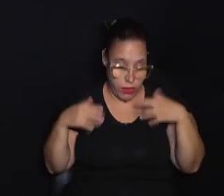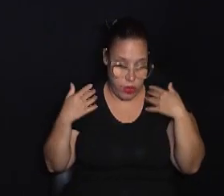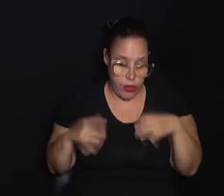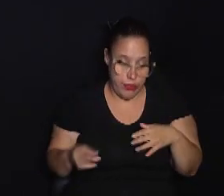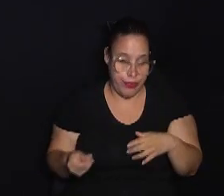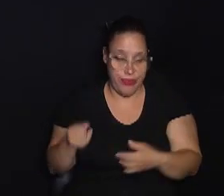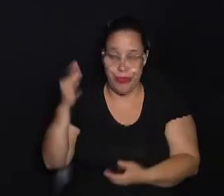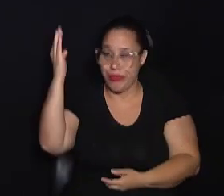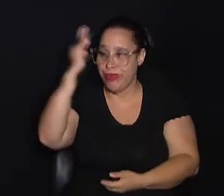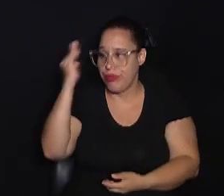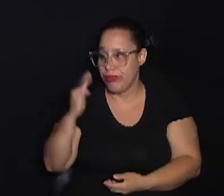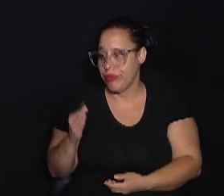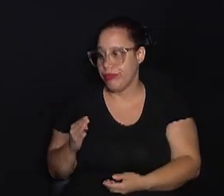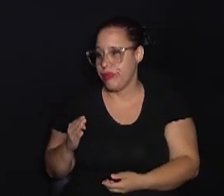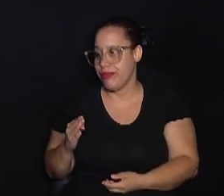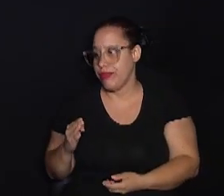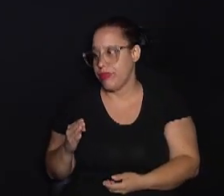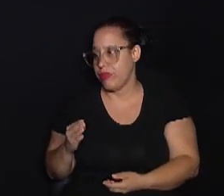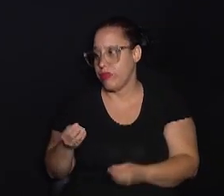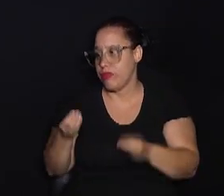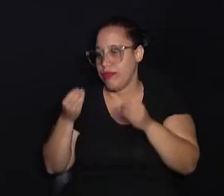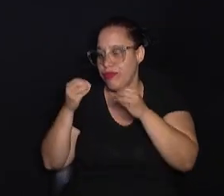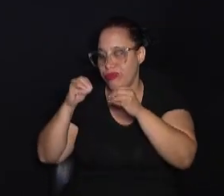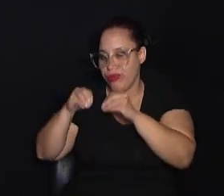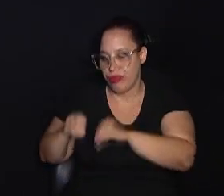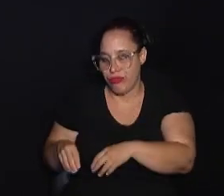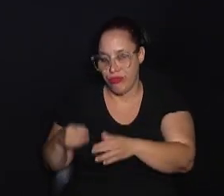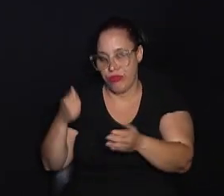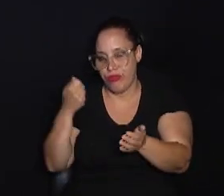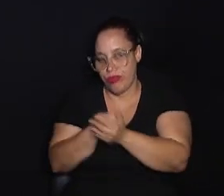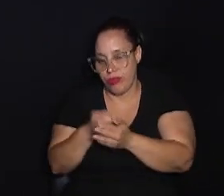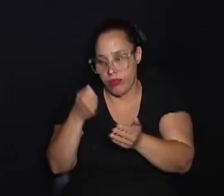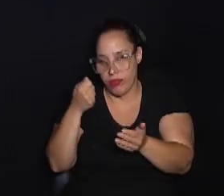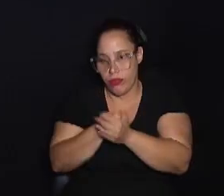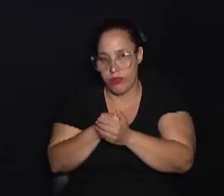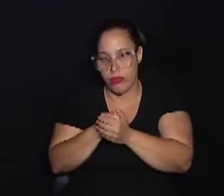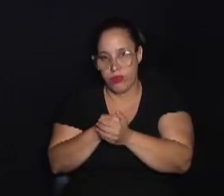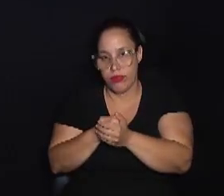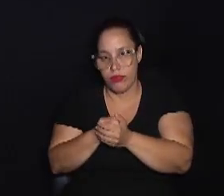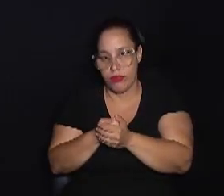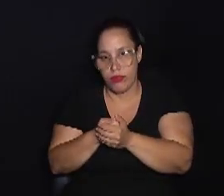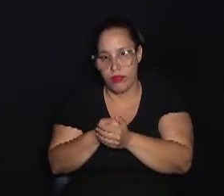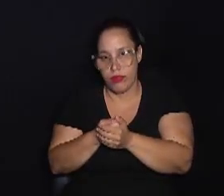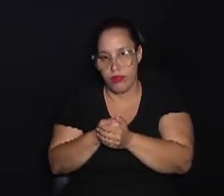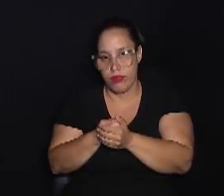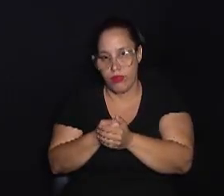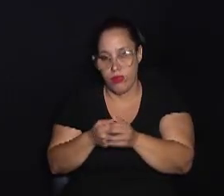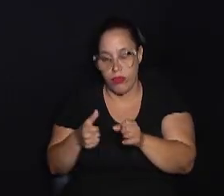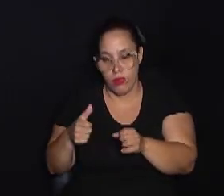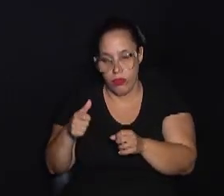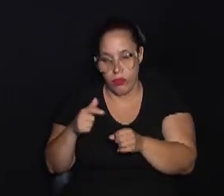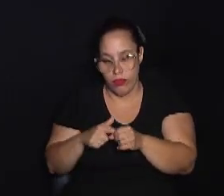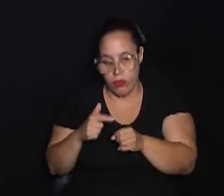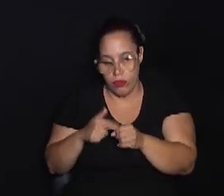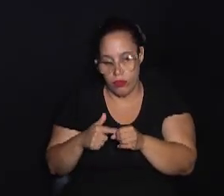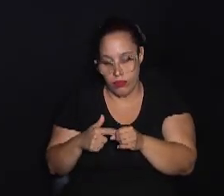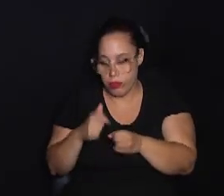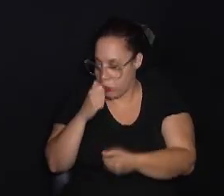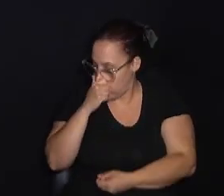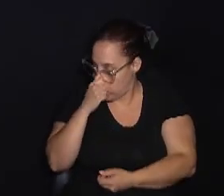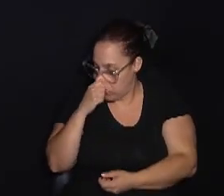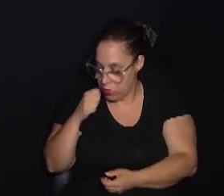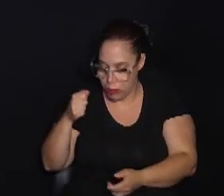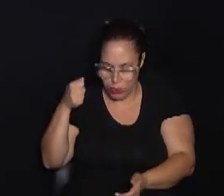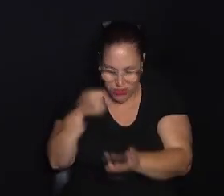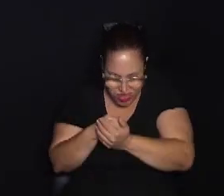no Brasil, que muita gente deixou de pagar convênio médico e agora está vindo para o SUS. A pressão em cima do SUS